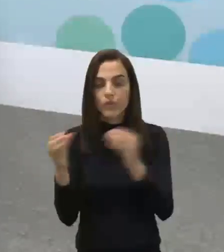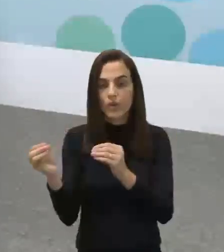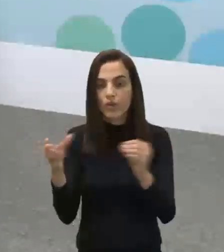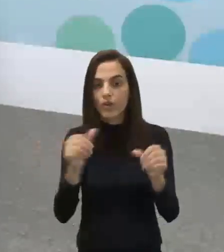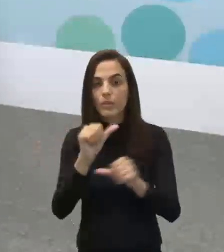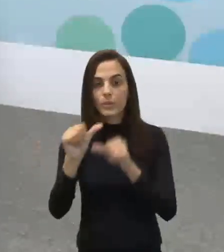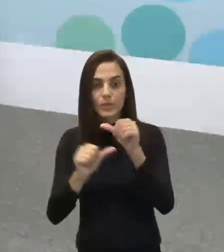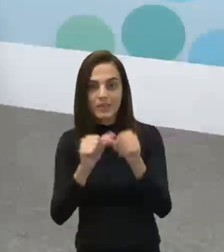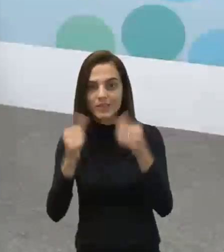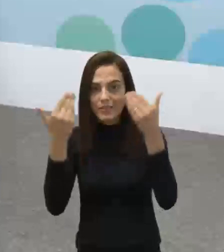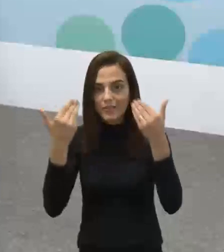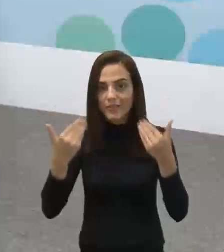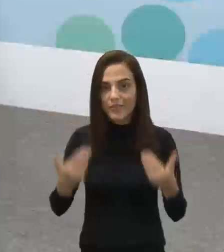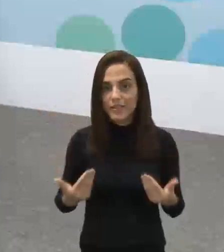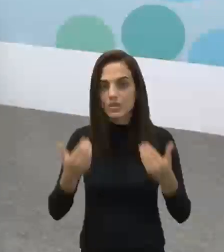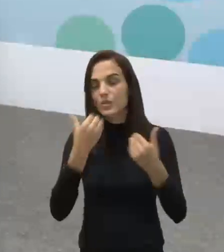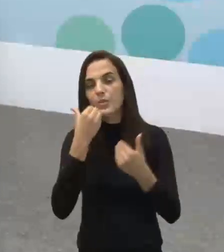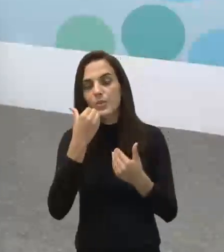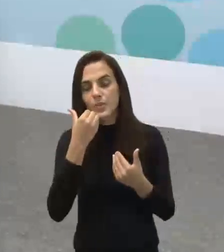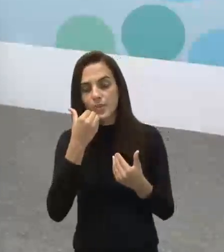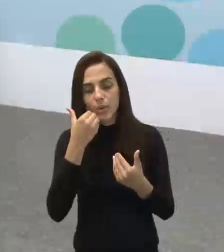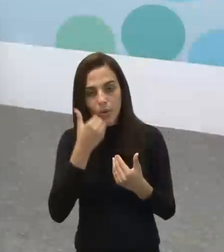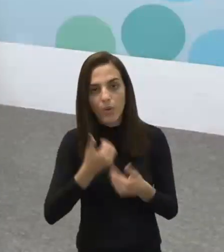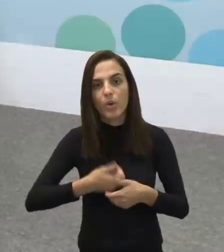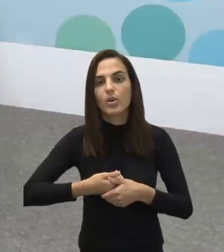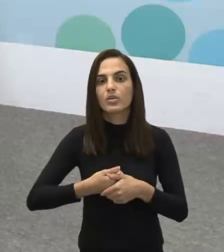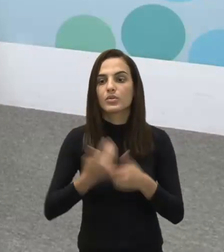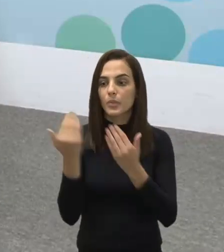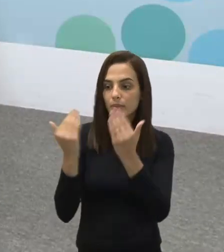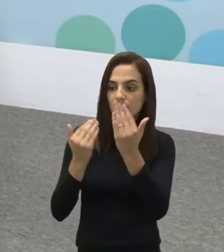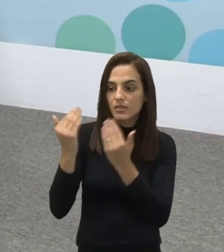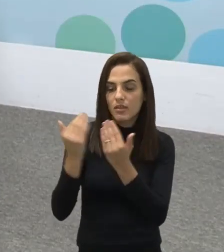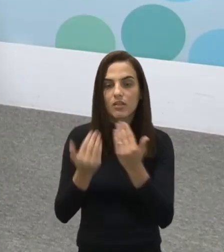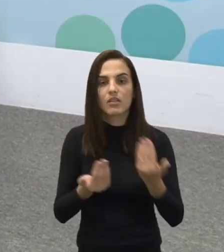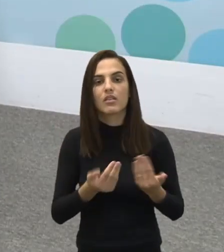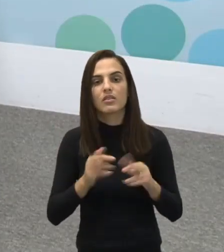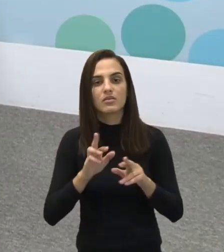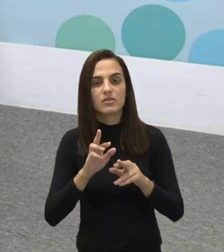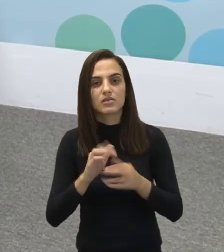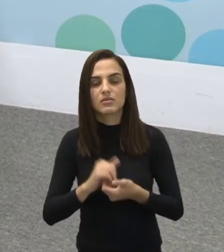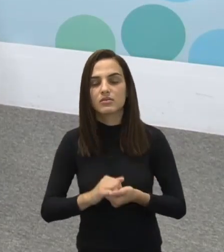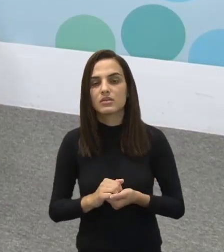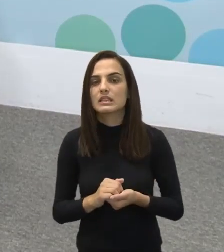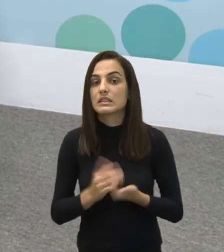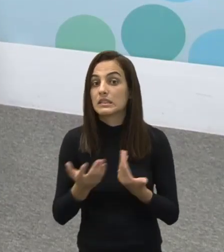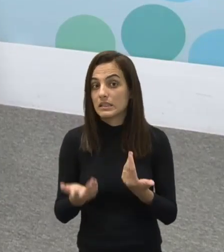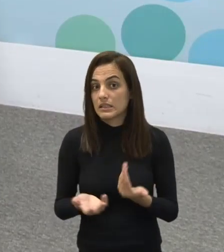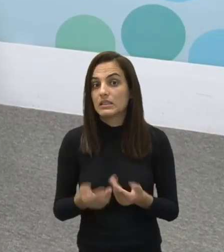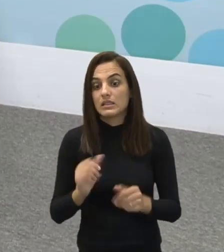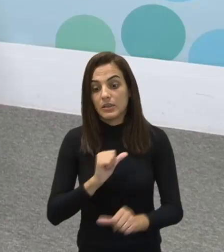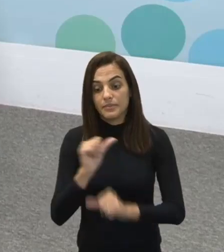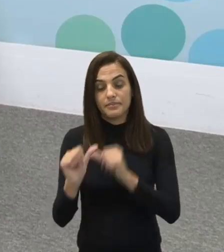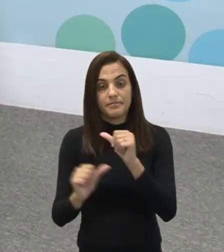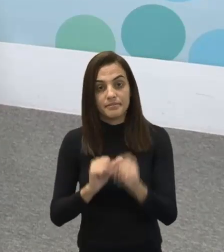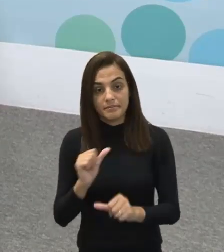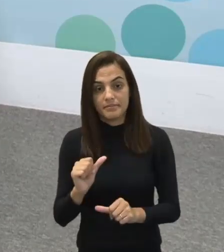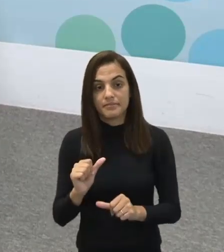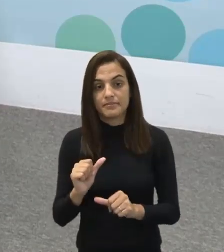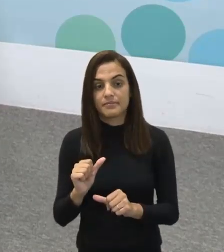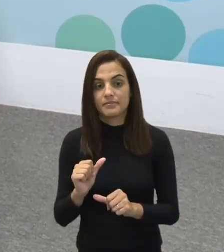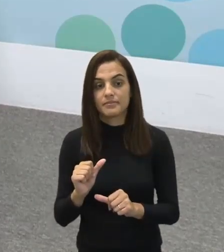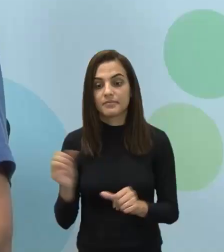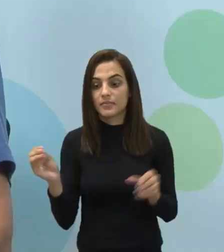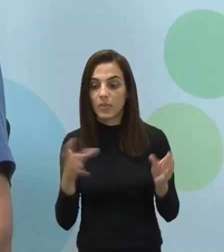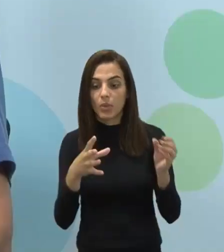vista físico, biológico, psicológico, cognitivo. Então, essa transição é onde também ele vai ter